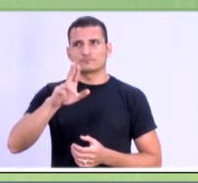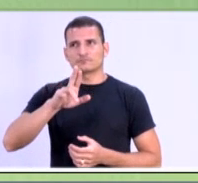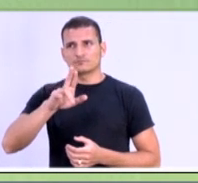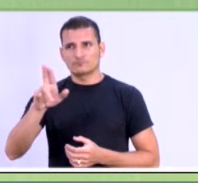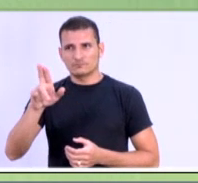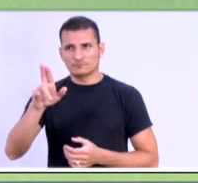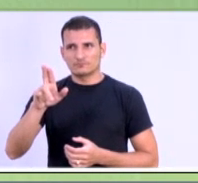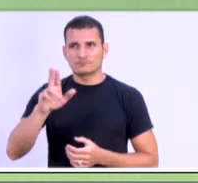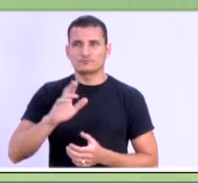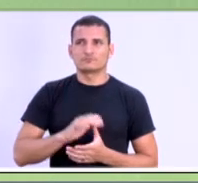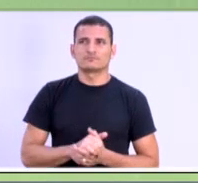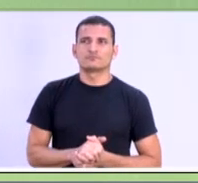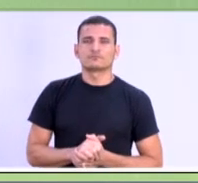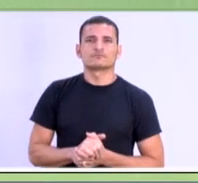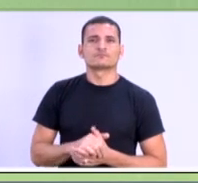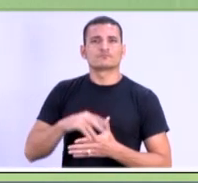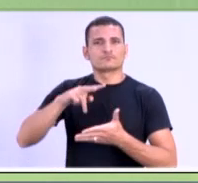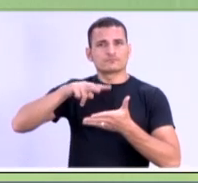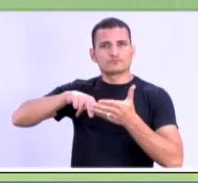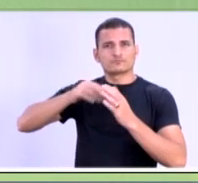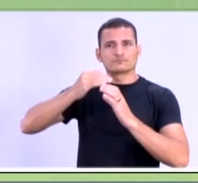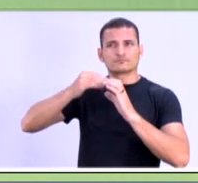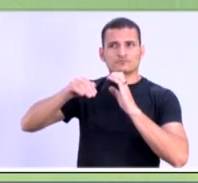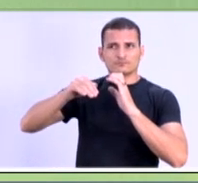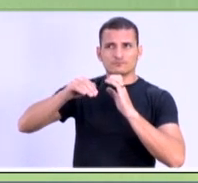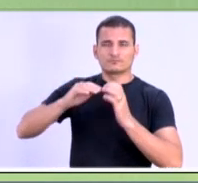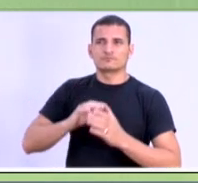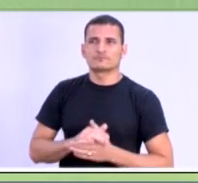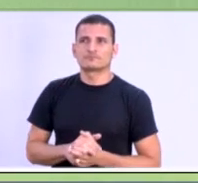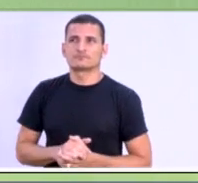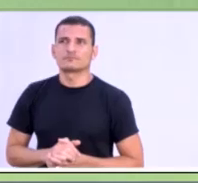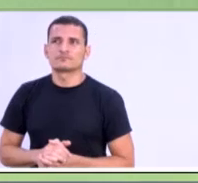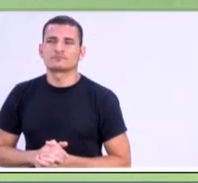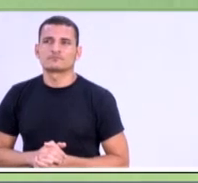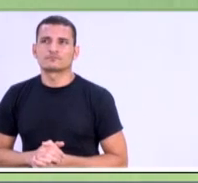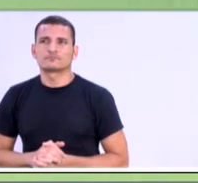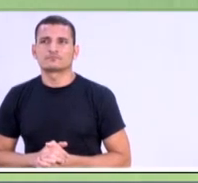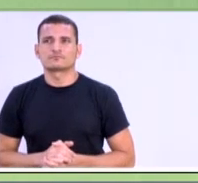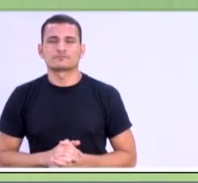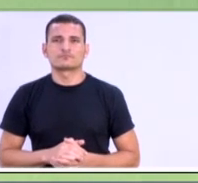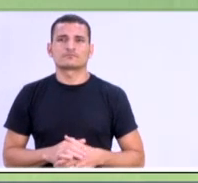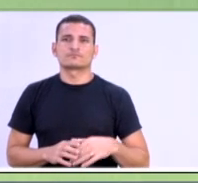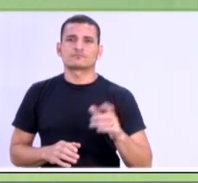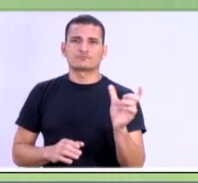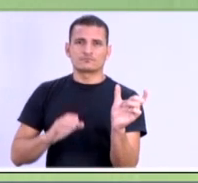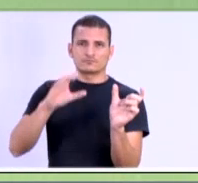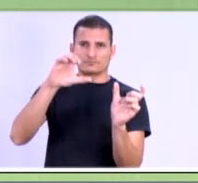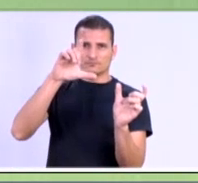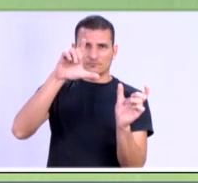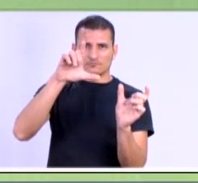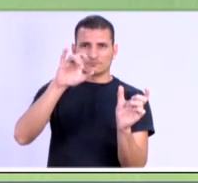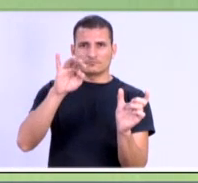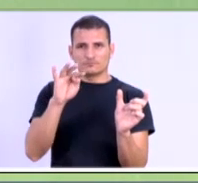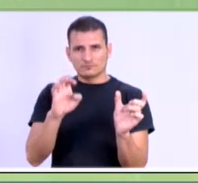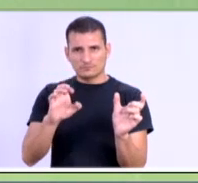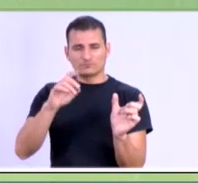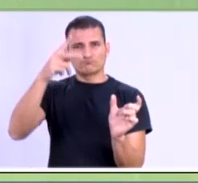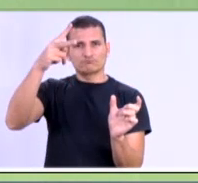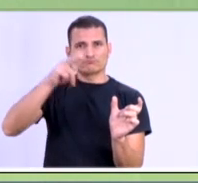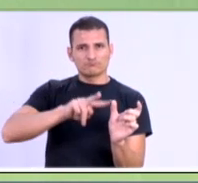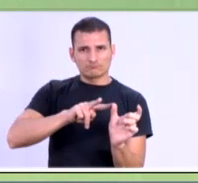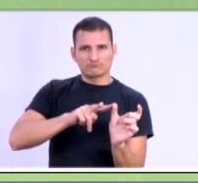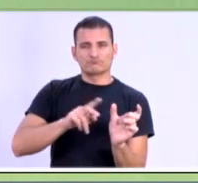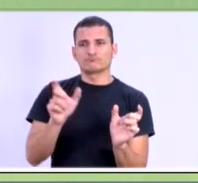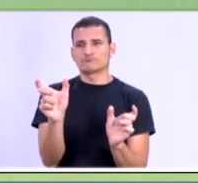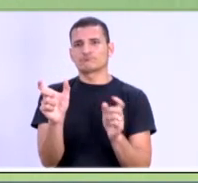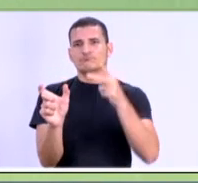e o comportamento ler e-mail, e logo depois eu falo que cliente vai herdar as características de pessoa e o vendedor